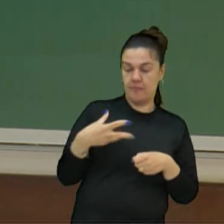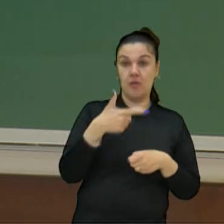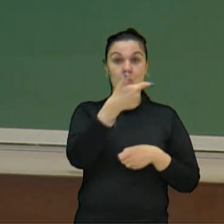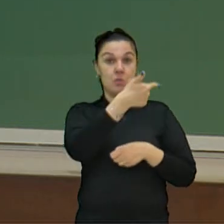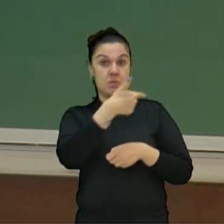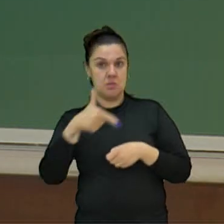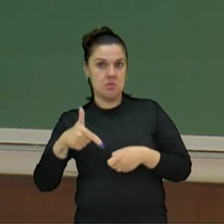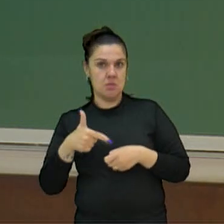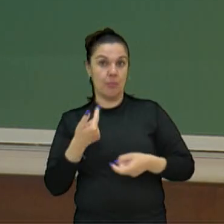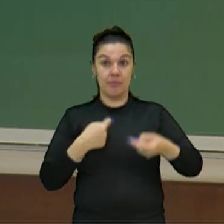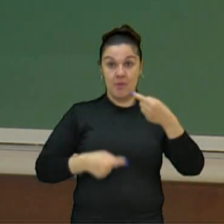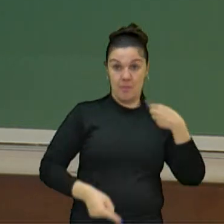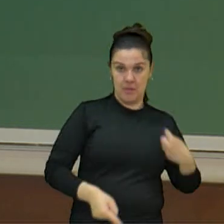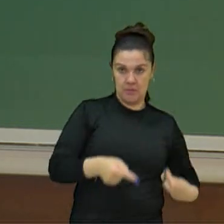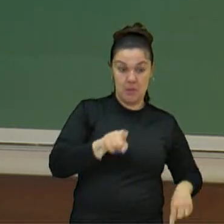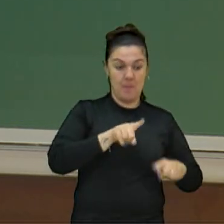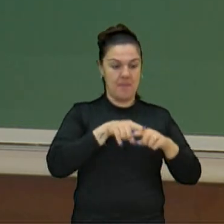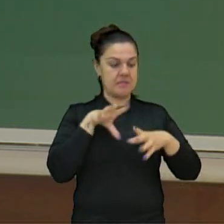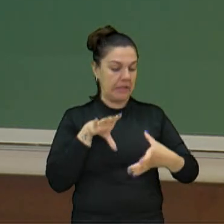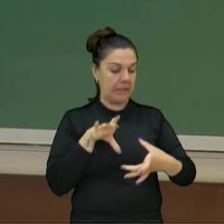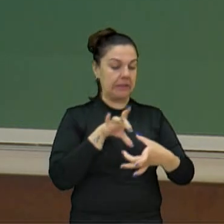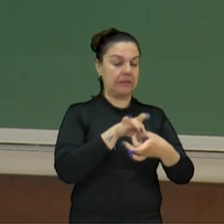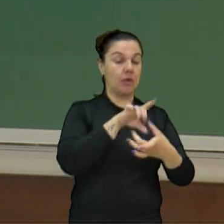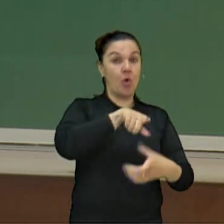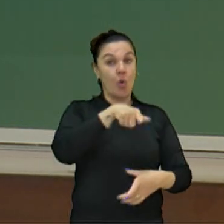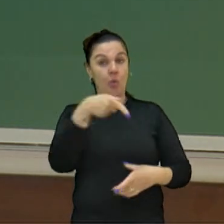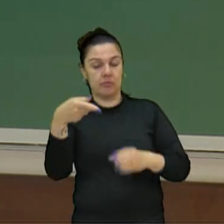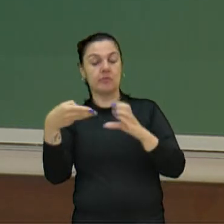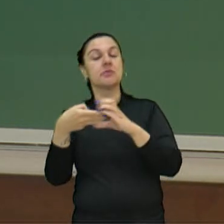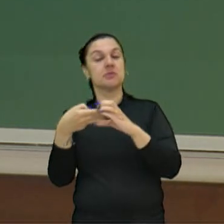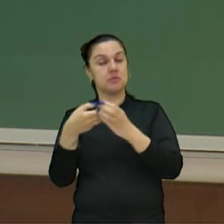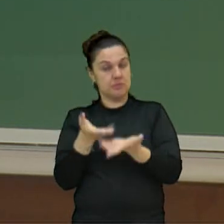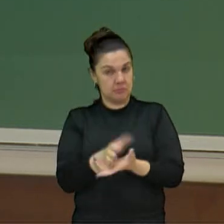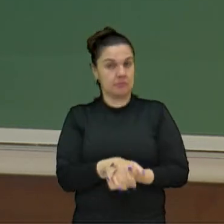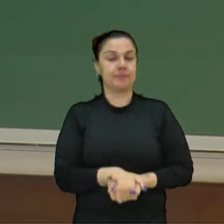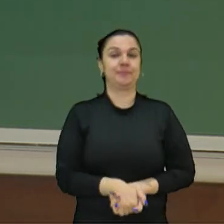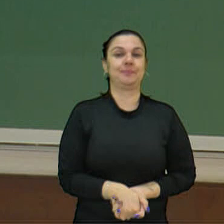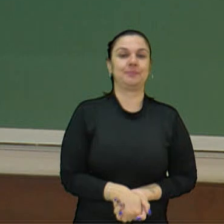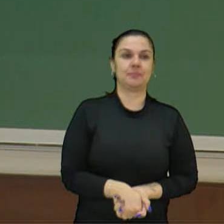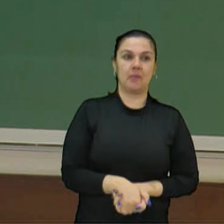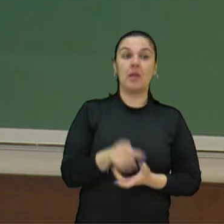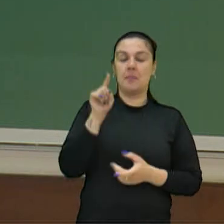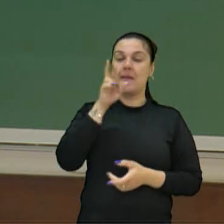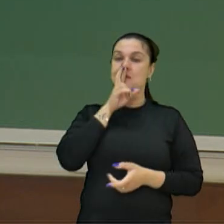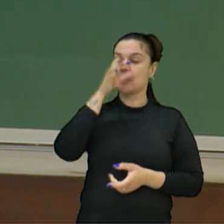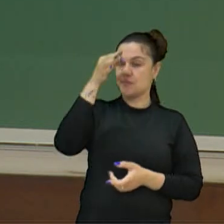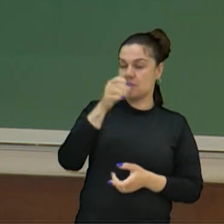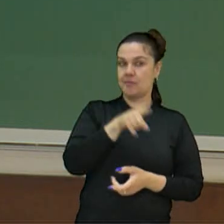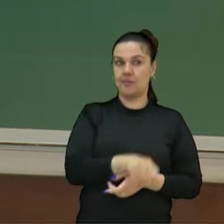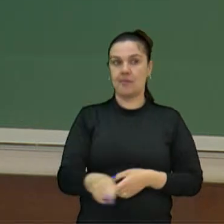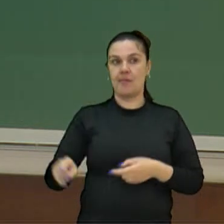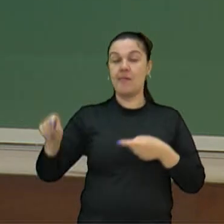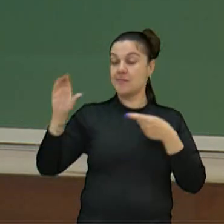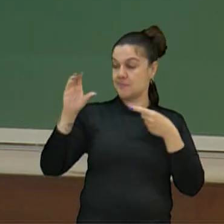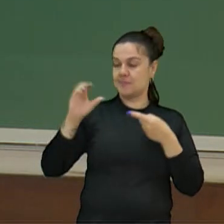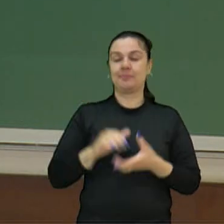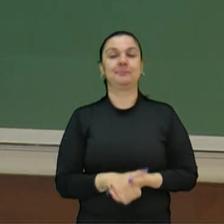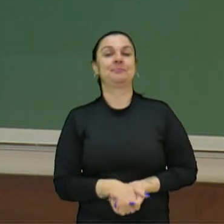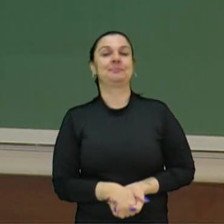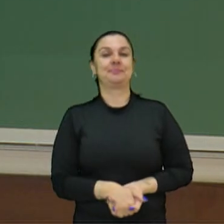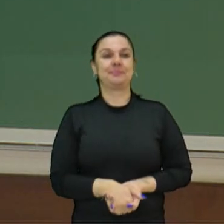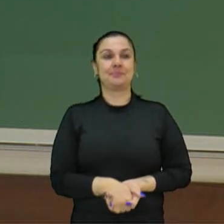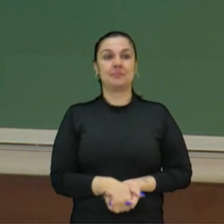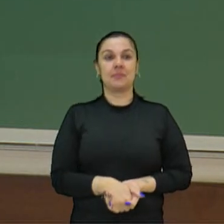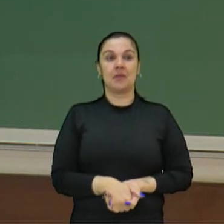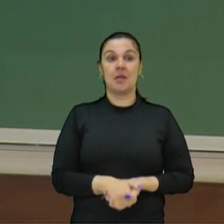metabolismo próprio, mas ele adquire metabolismo quando ele entra dentro de uma célula hospedeira, tá? Mas a resposta aqui seria, então, corpo formado por várias